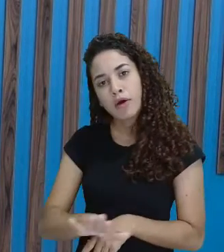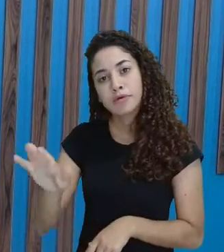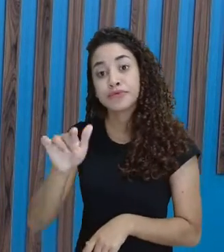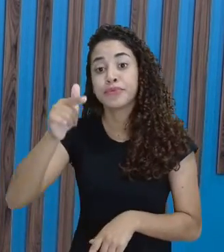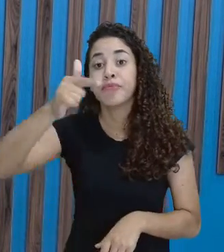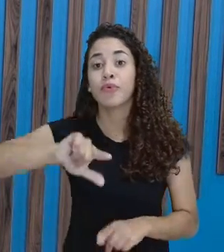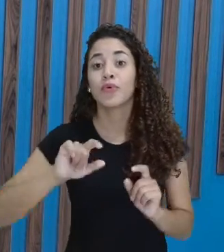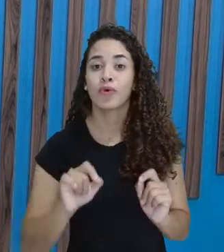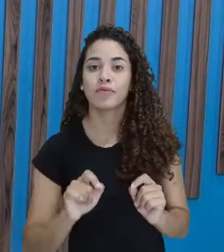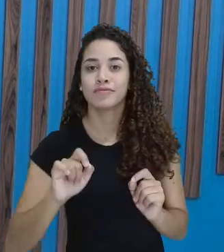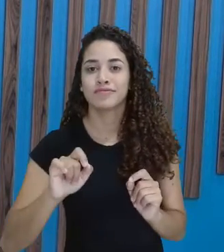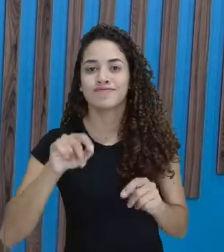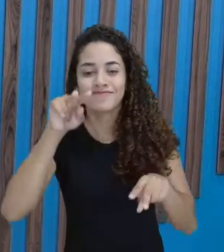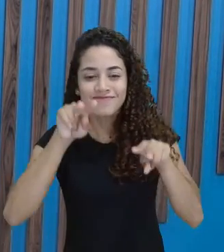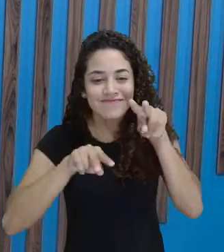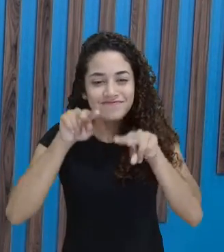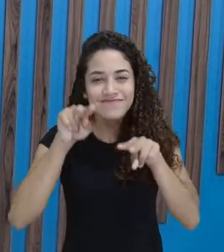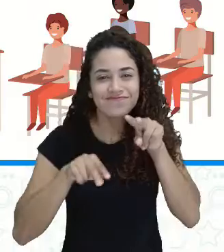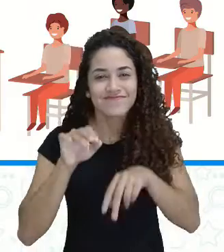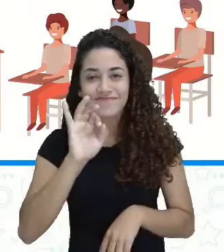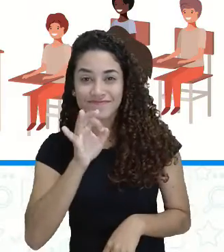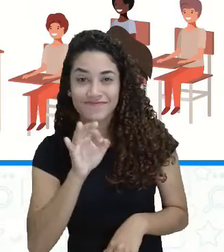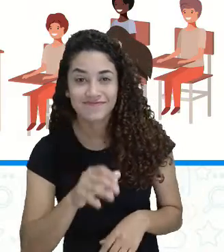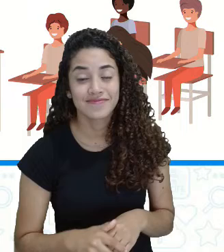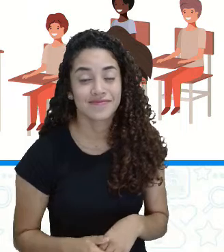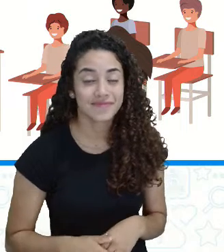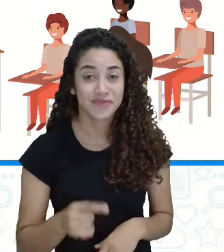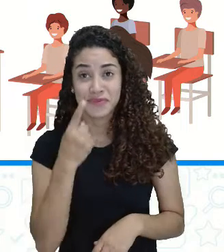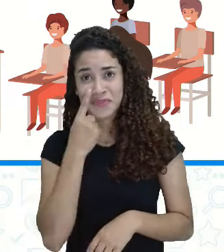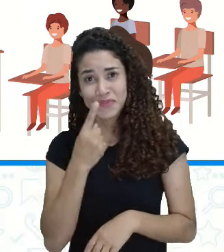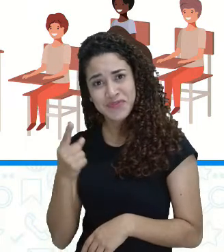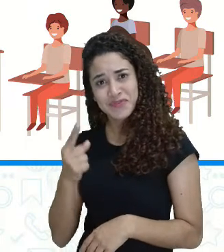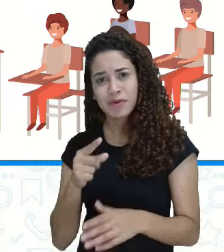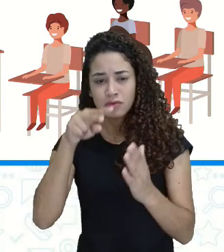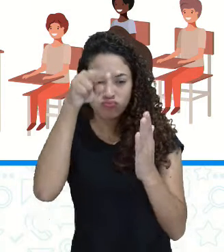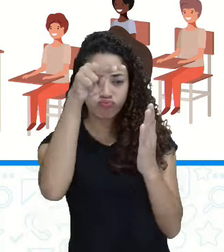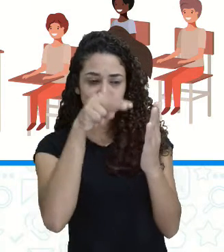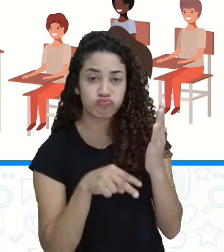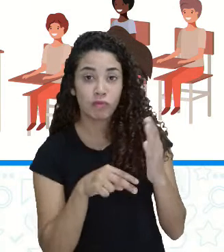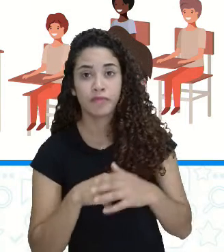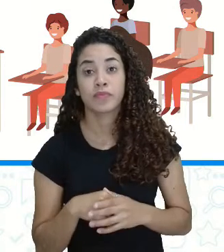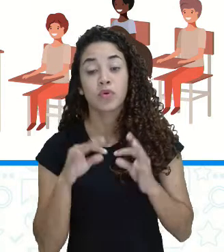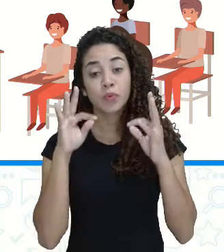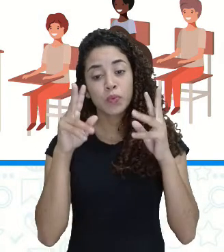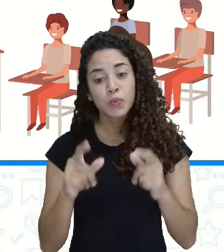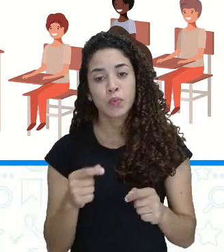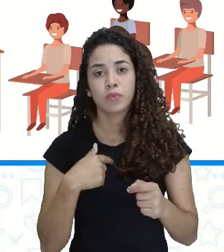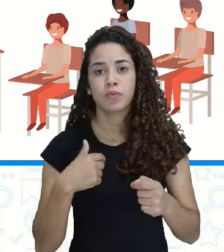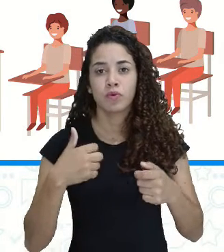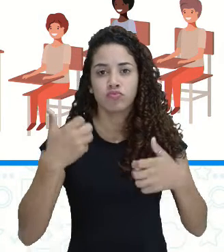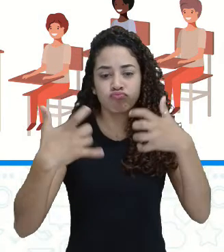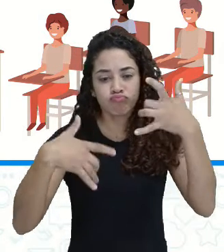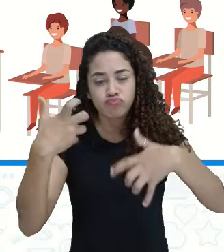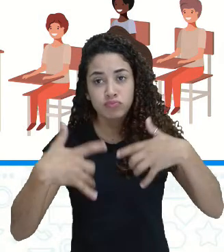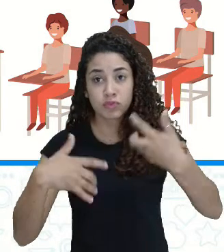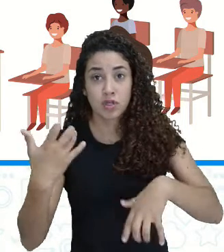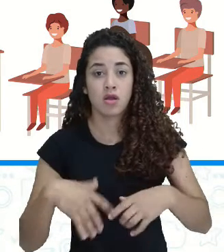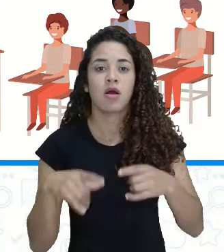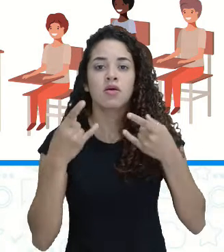não é isso? Olha aí, as leituras aqui. Tudo aquilo que eu li agora, usar máscara em